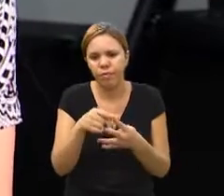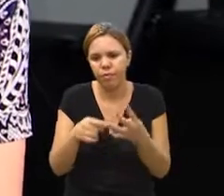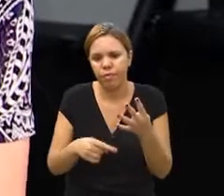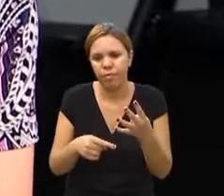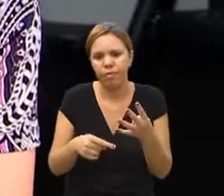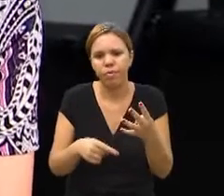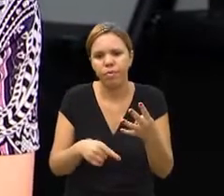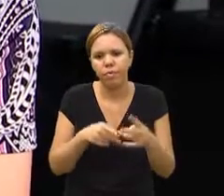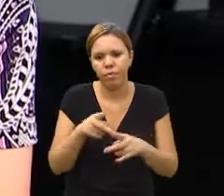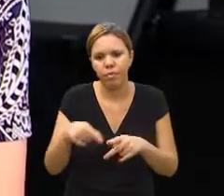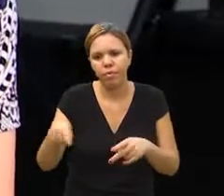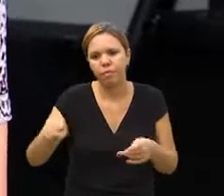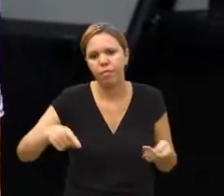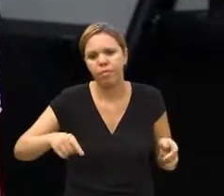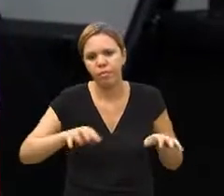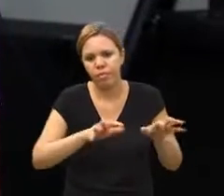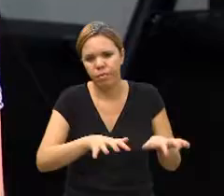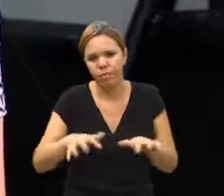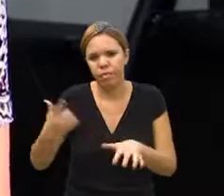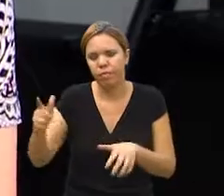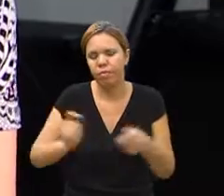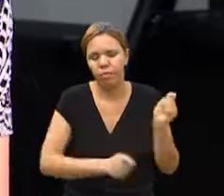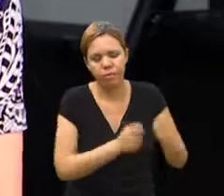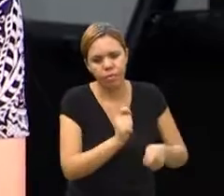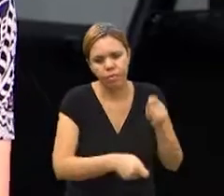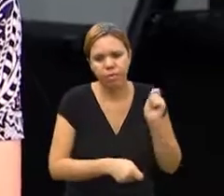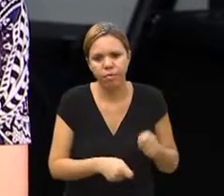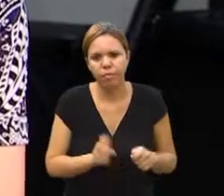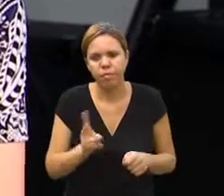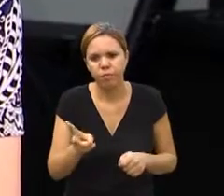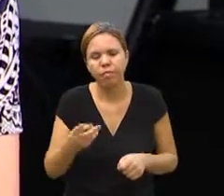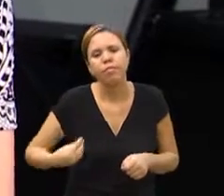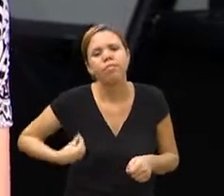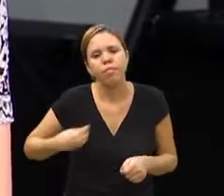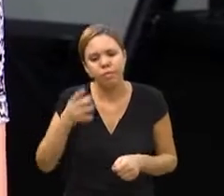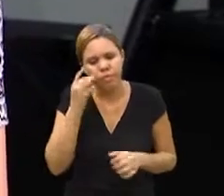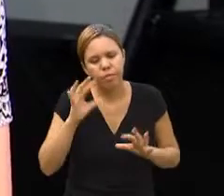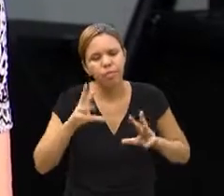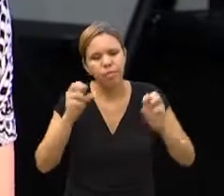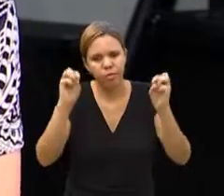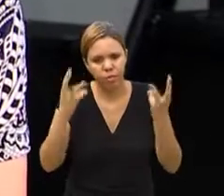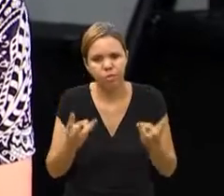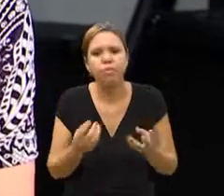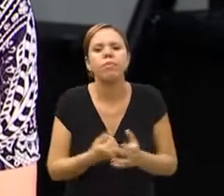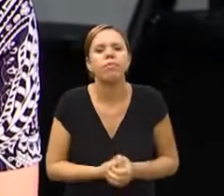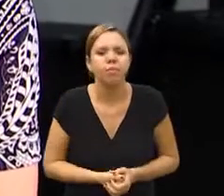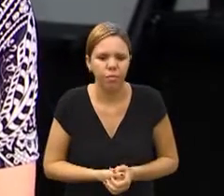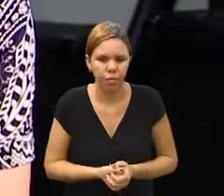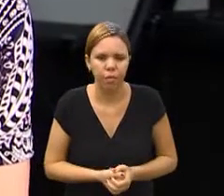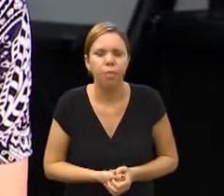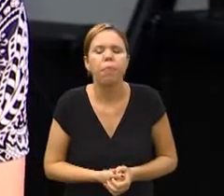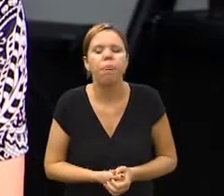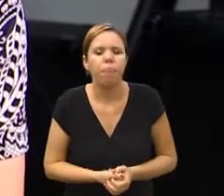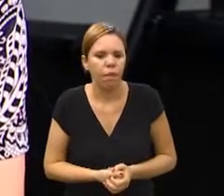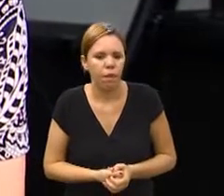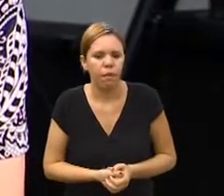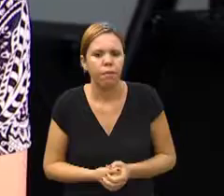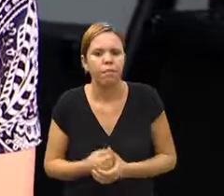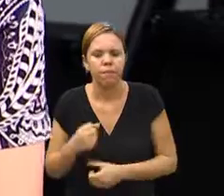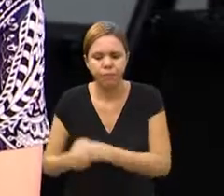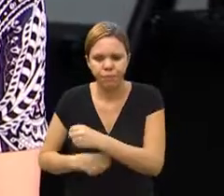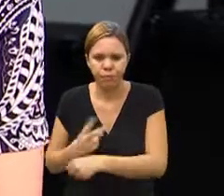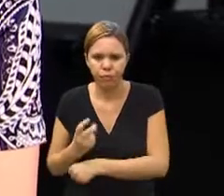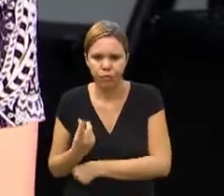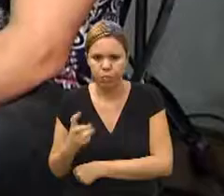vai para o teclado e a gente chama outro baterista. Então eles estão sempre presentes em todos os shows, né? Já desde